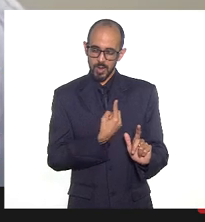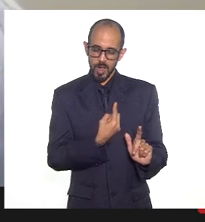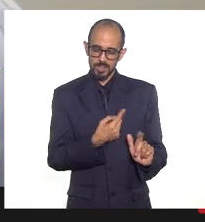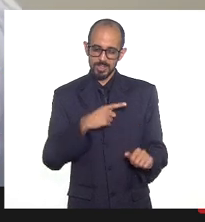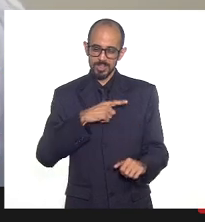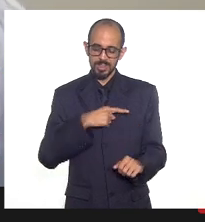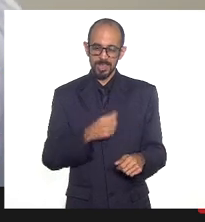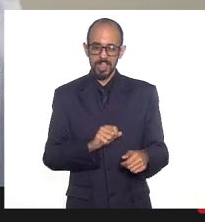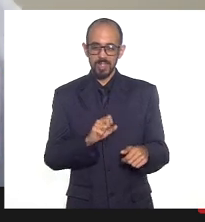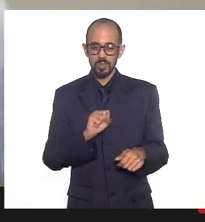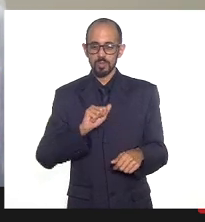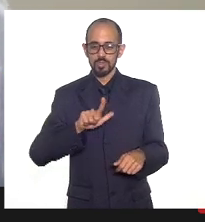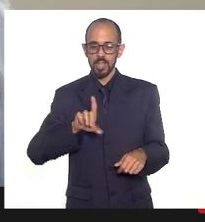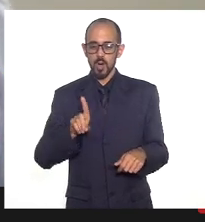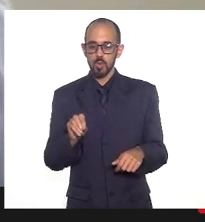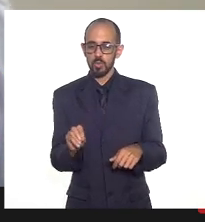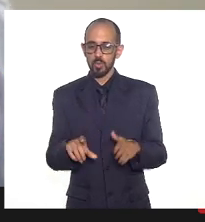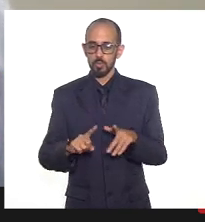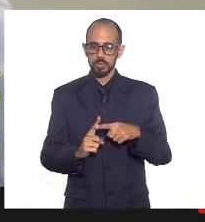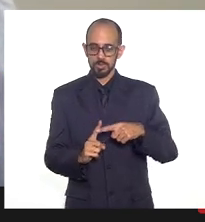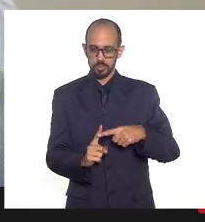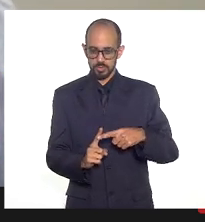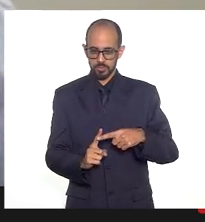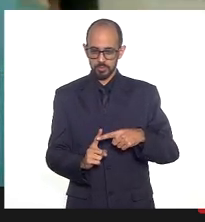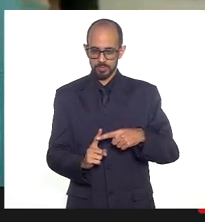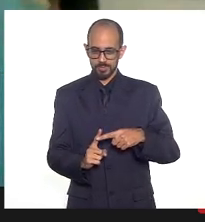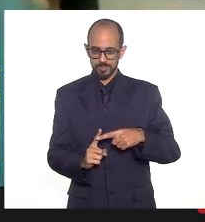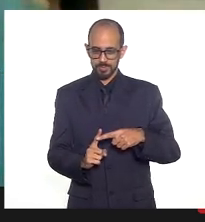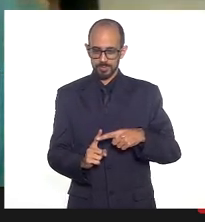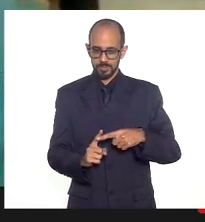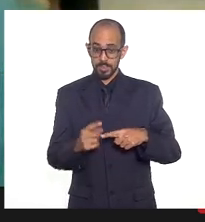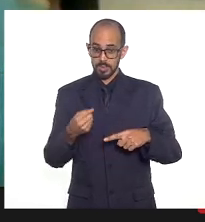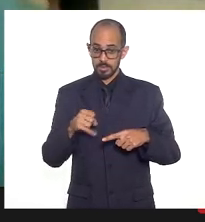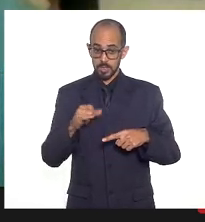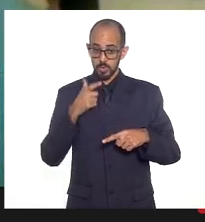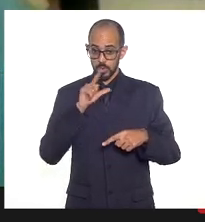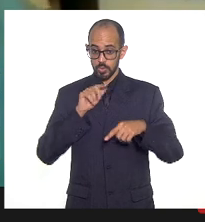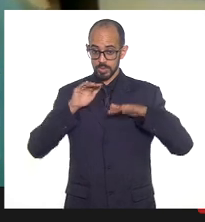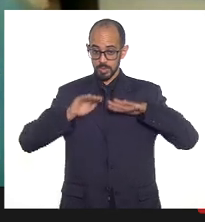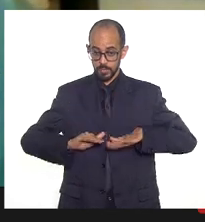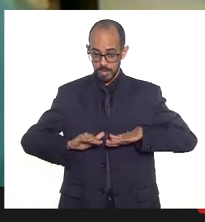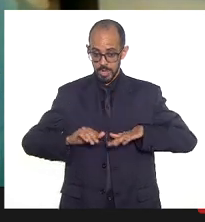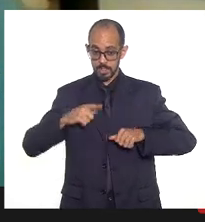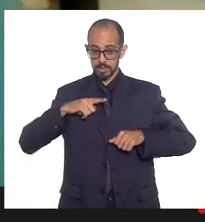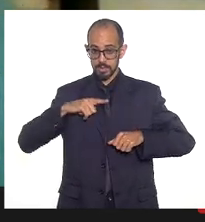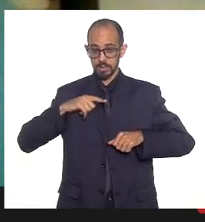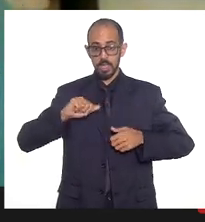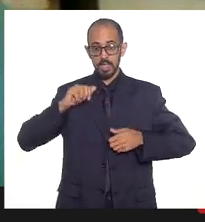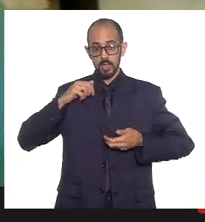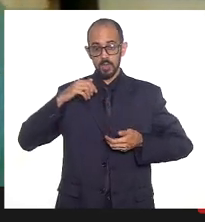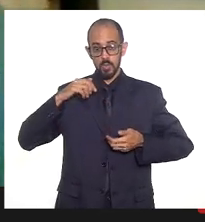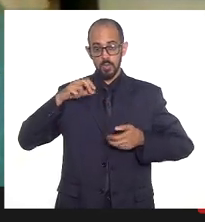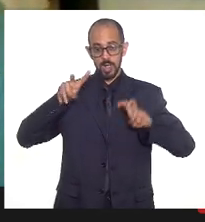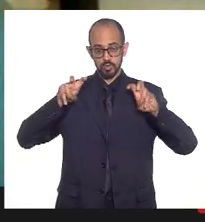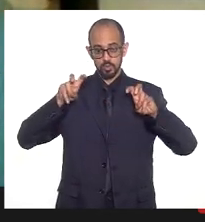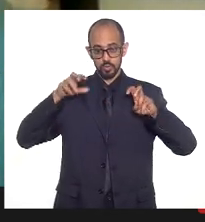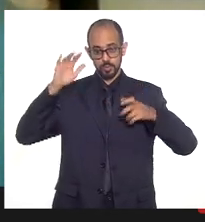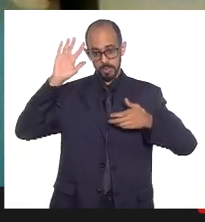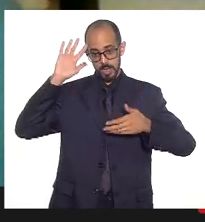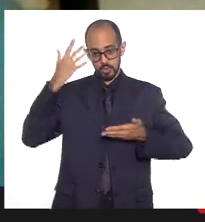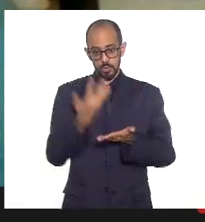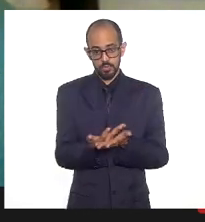saldo muito positivo. Obrigado. Se eu não ficar até o fim, tem um assunto para resolver. O Claudinho Salles está aí, e